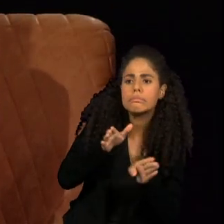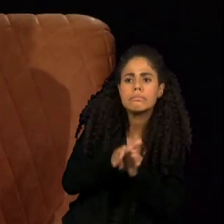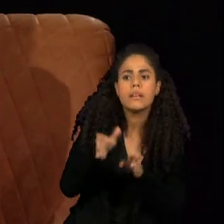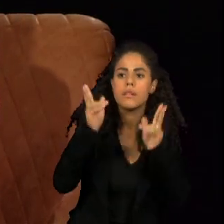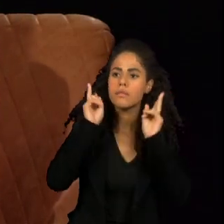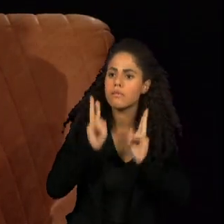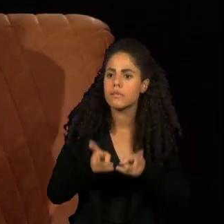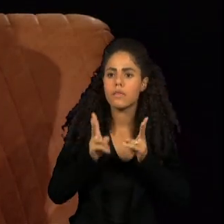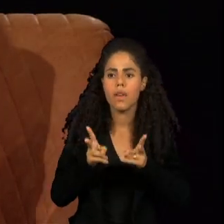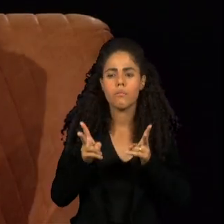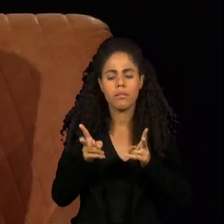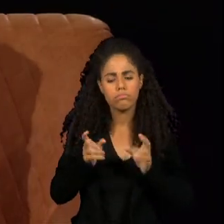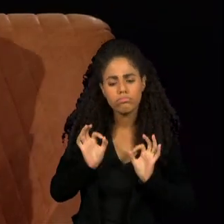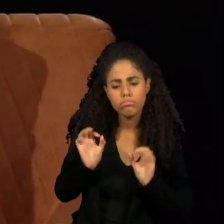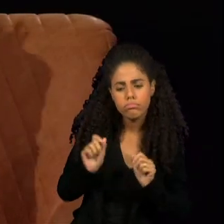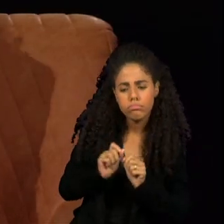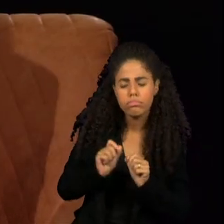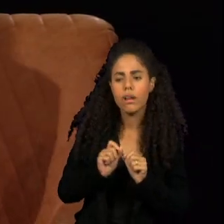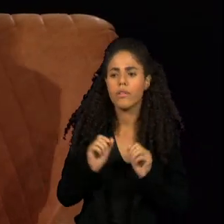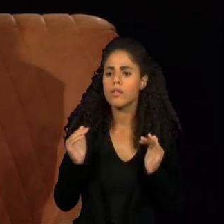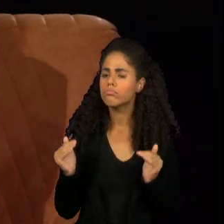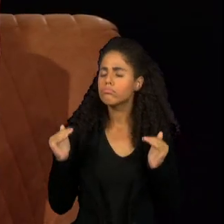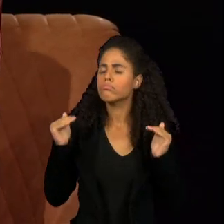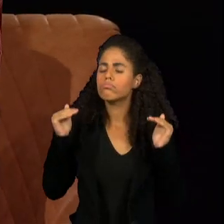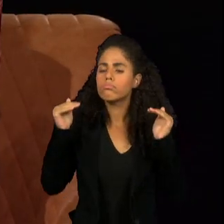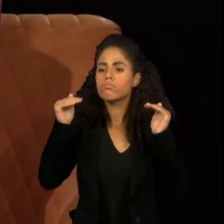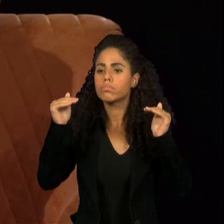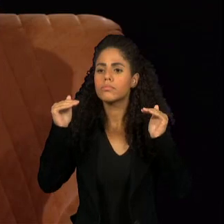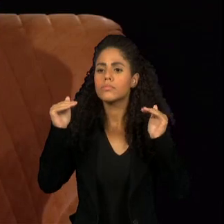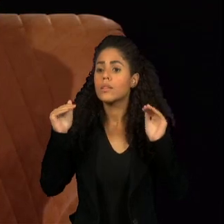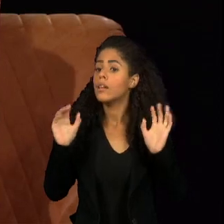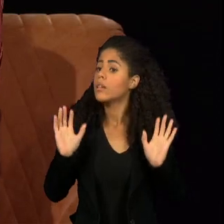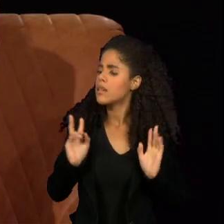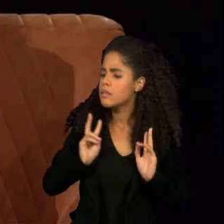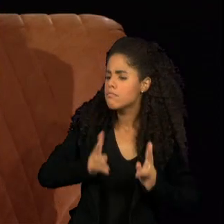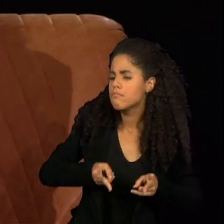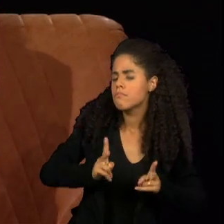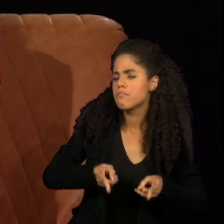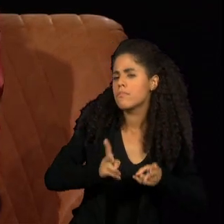com classe. Mas essa classe é exatamente